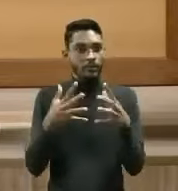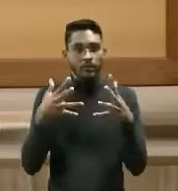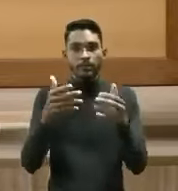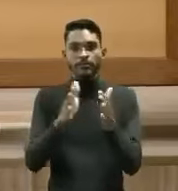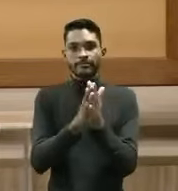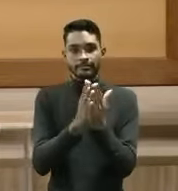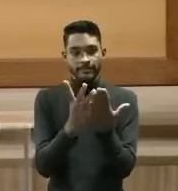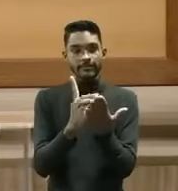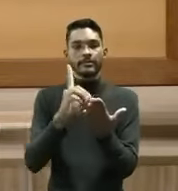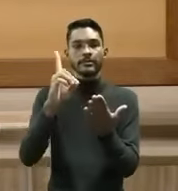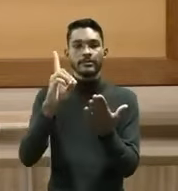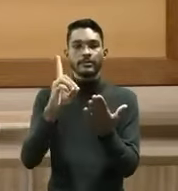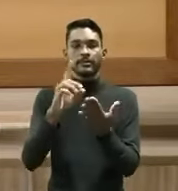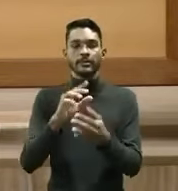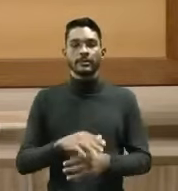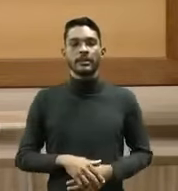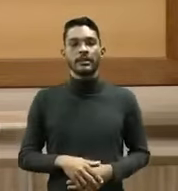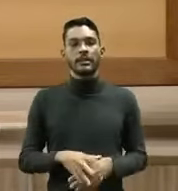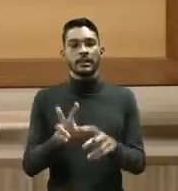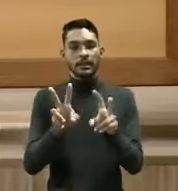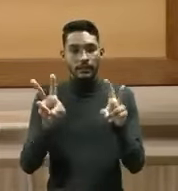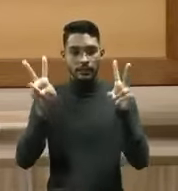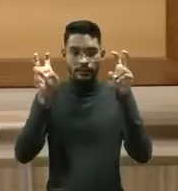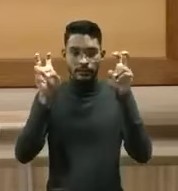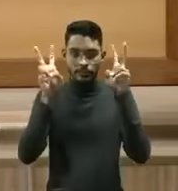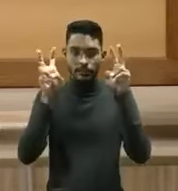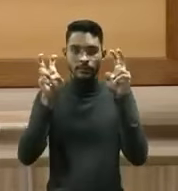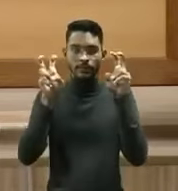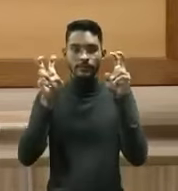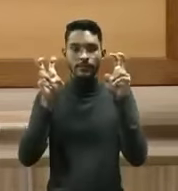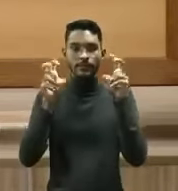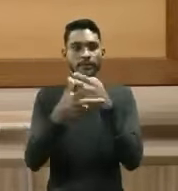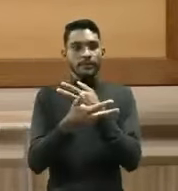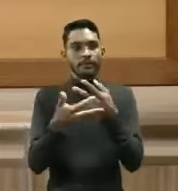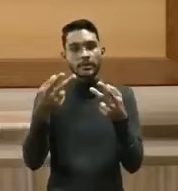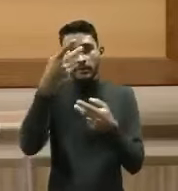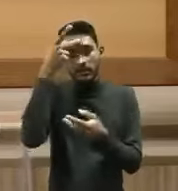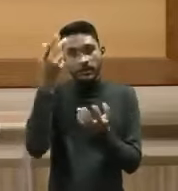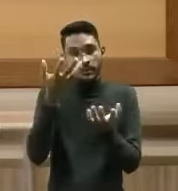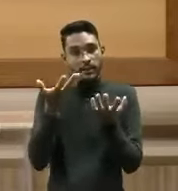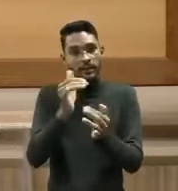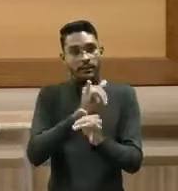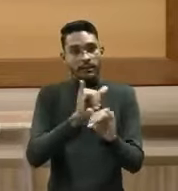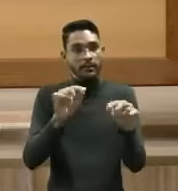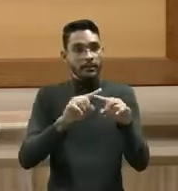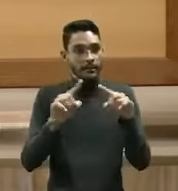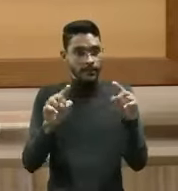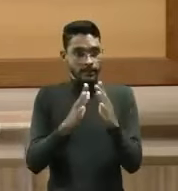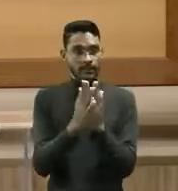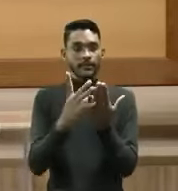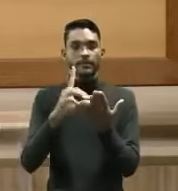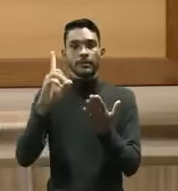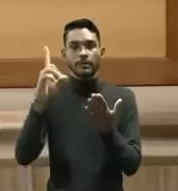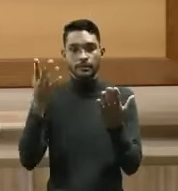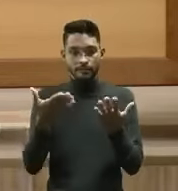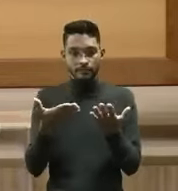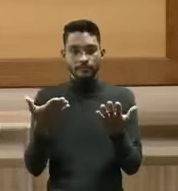temáticas poucas pessoas querem falar mas é o que está na Bíblia por isso que nós vamos tratar sobre esta